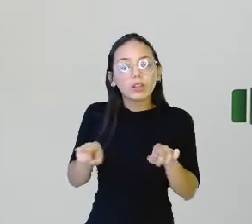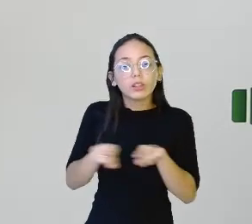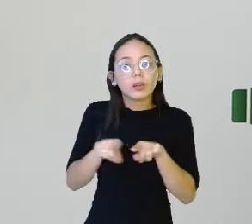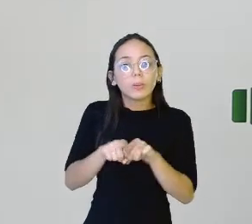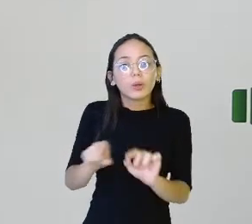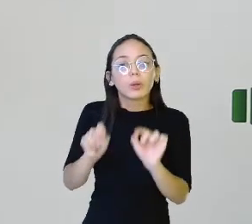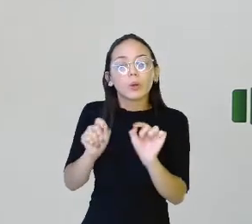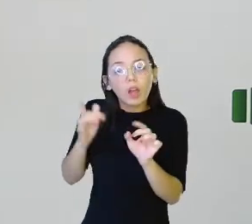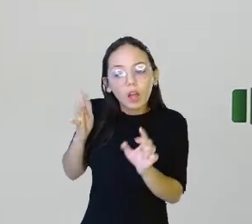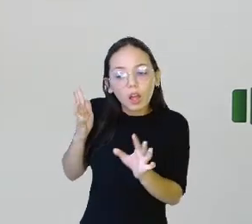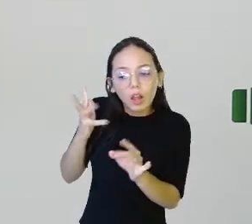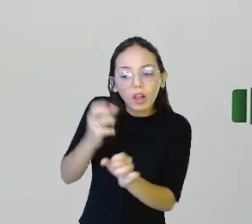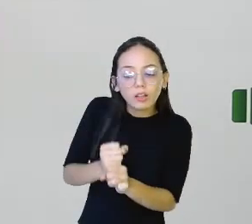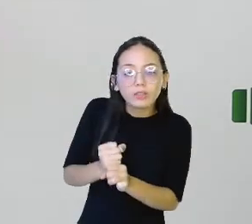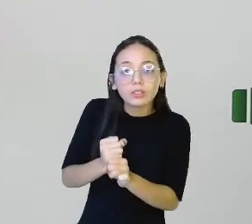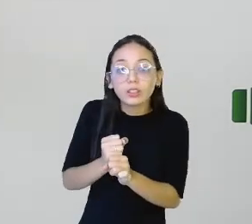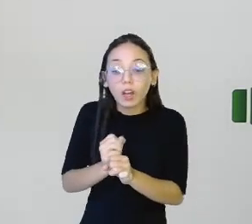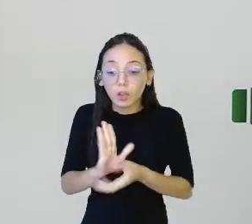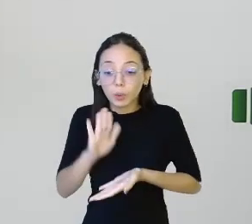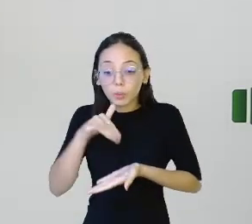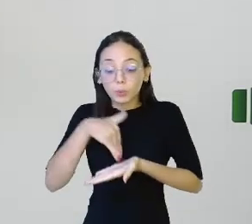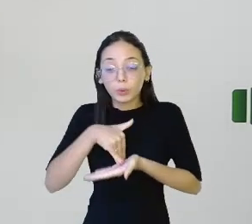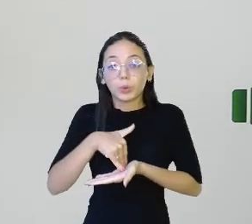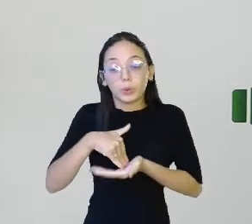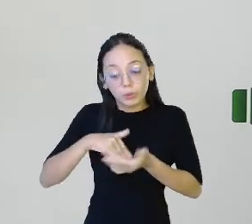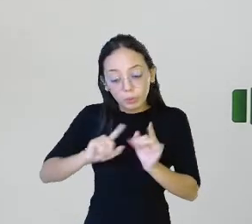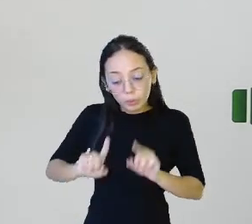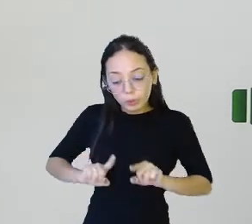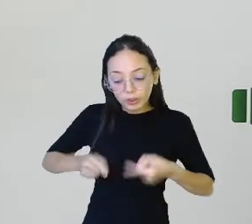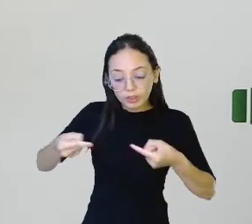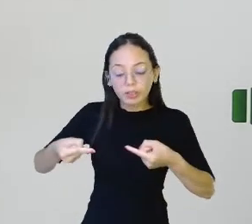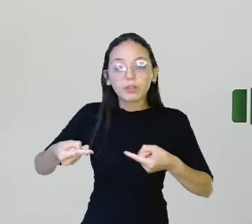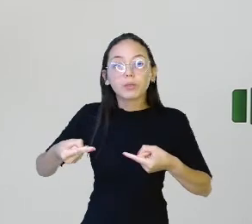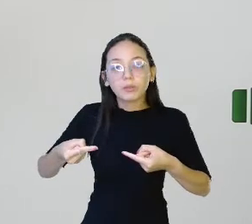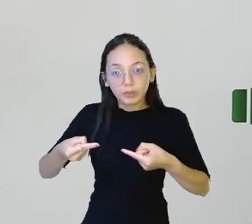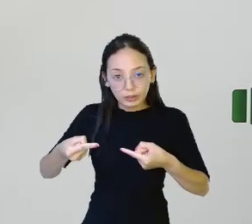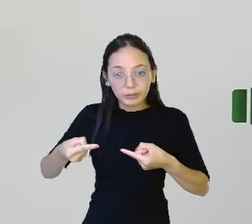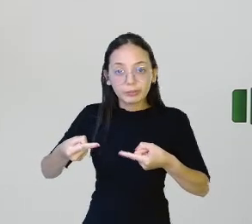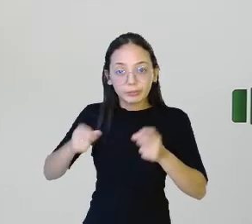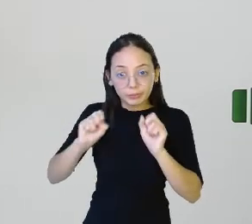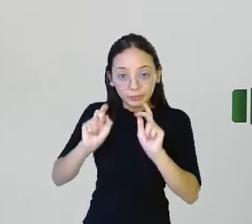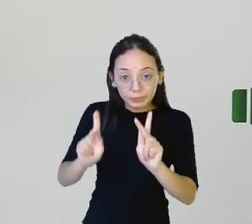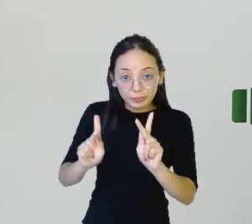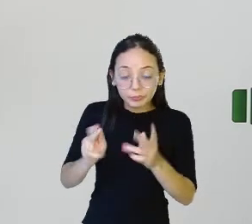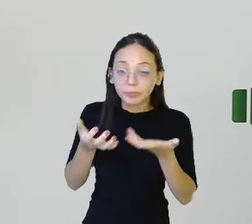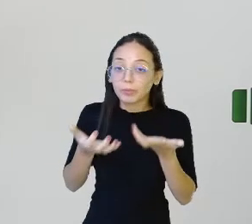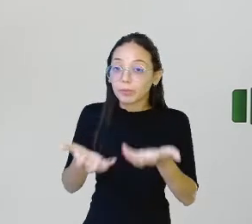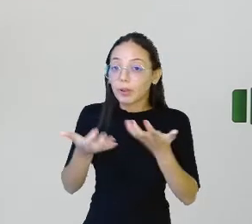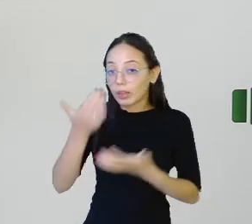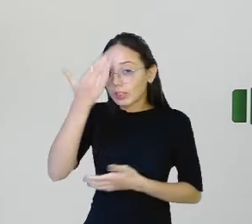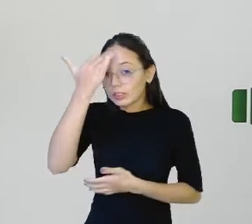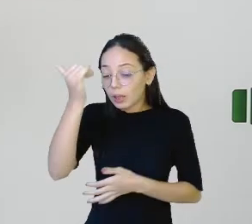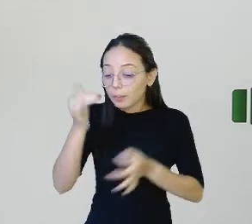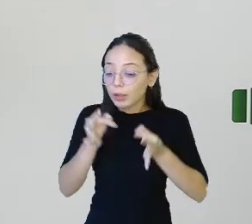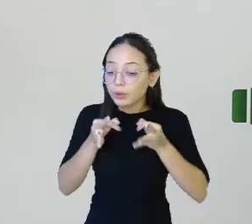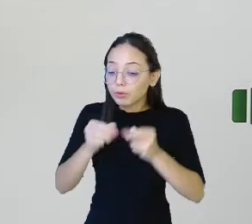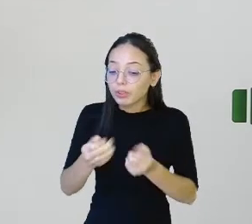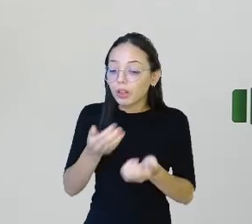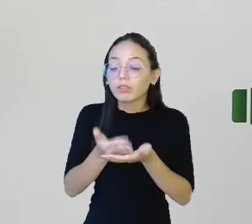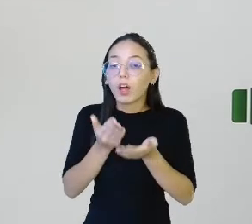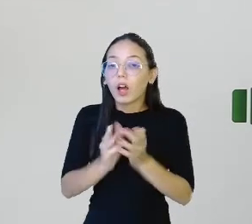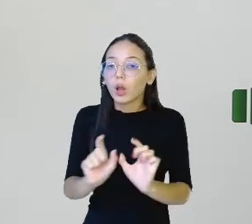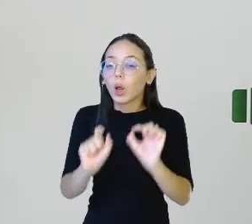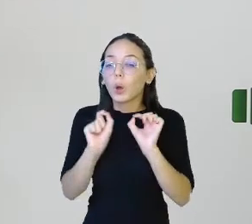velha retomada e, por último, o desafio. Eu quero saber no final da aula o que foi que